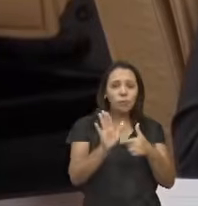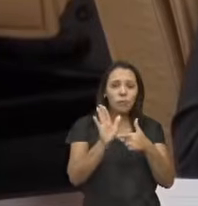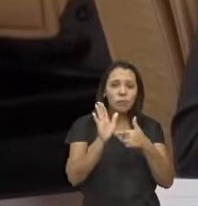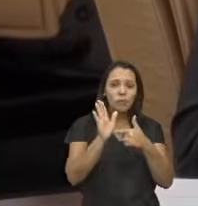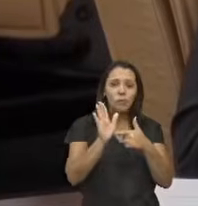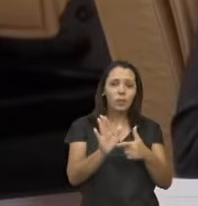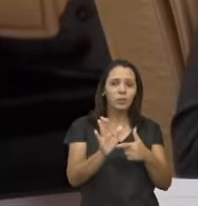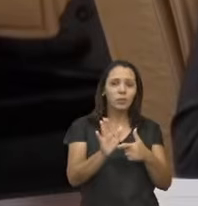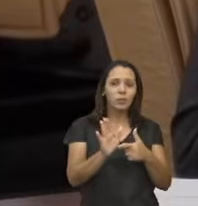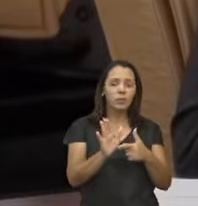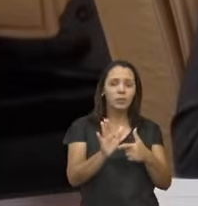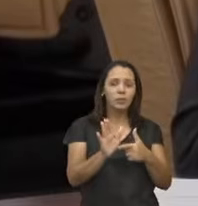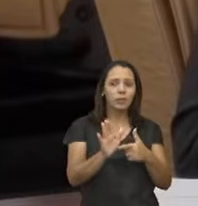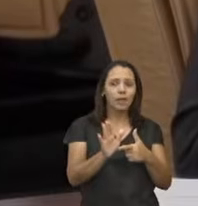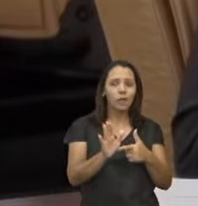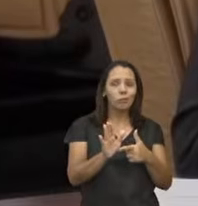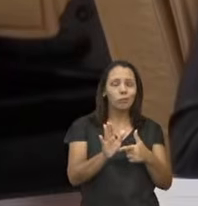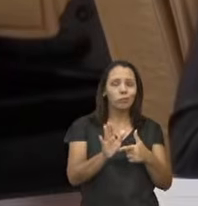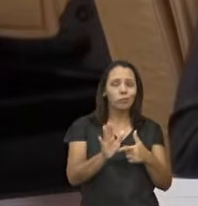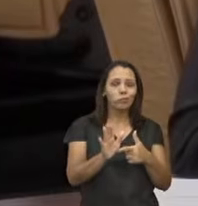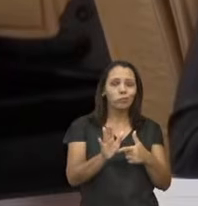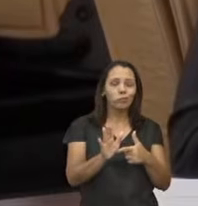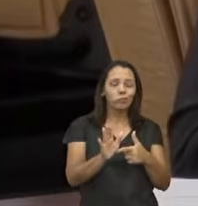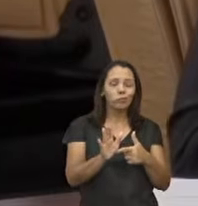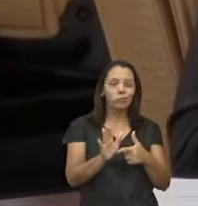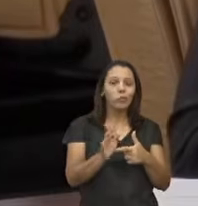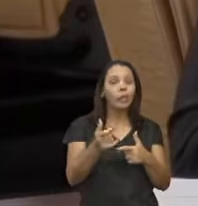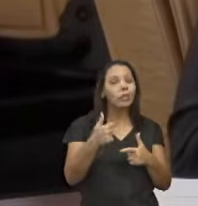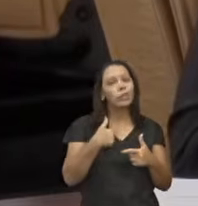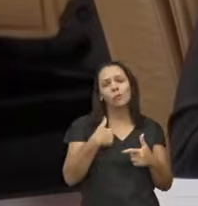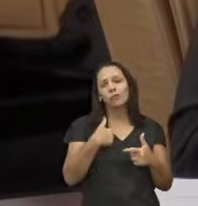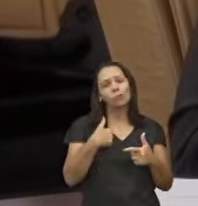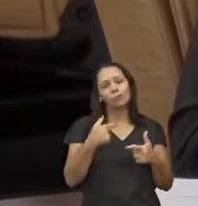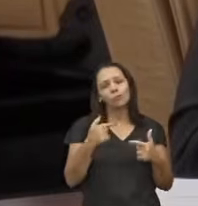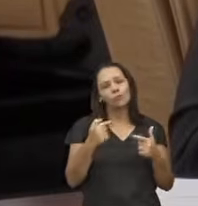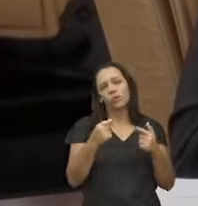votar em projetos que são meramente simbólicos, eu tenho que votar contrário a esse projeto,